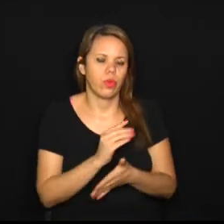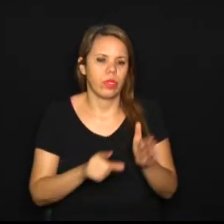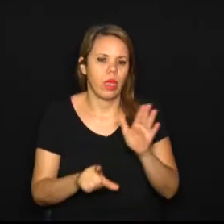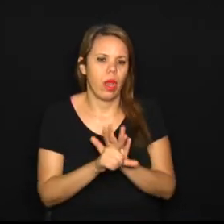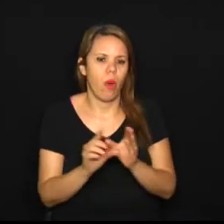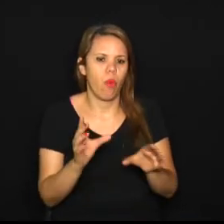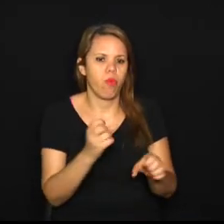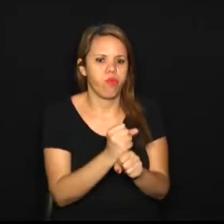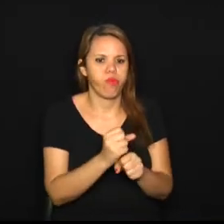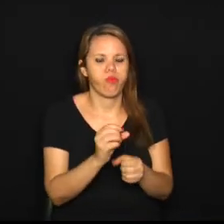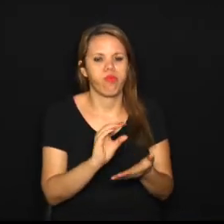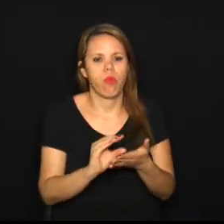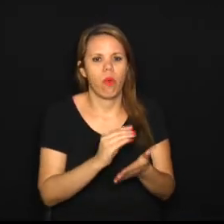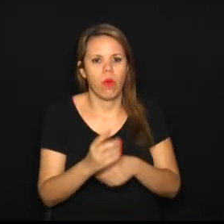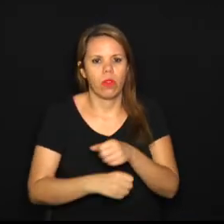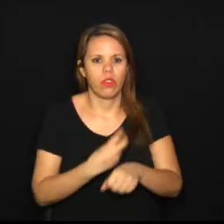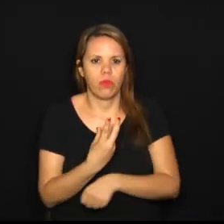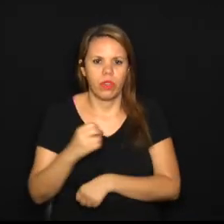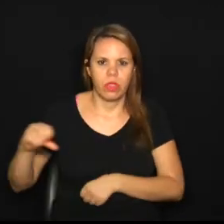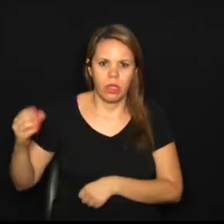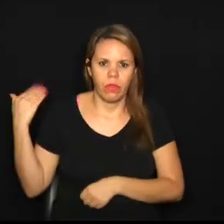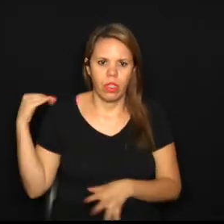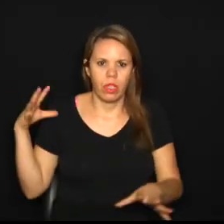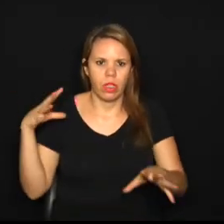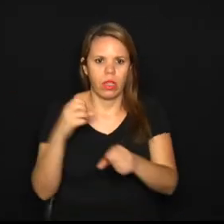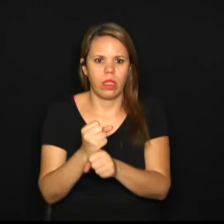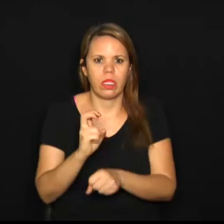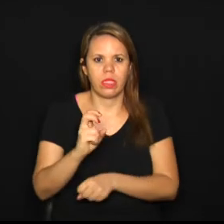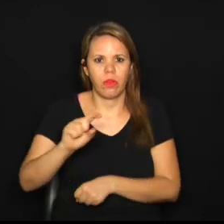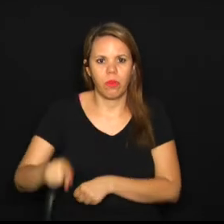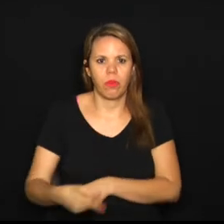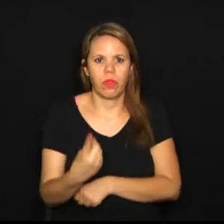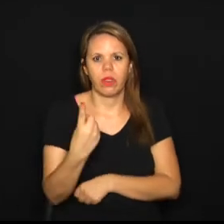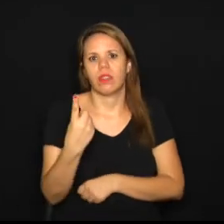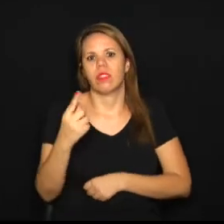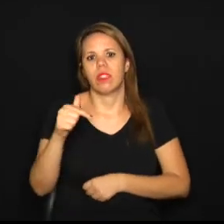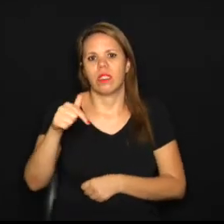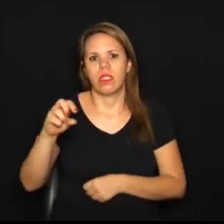ela previa para o ano de 2019 uma receita total de